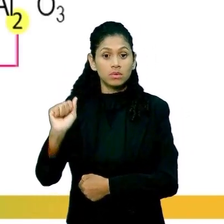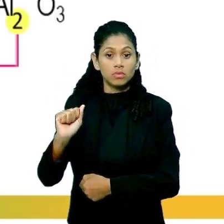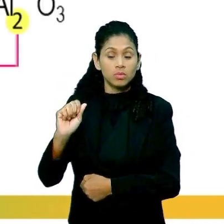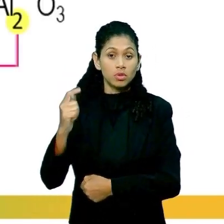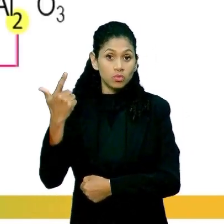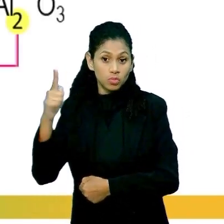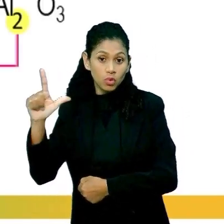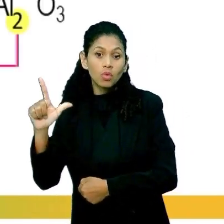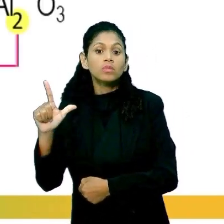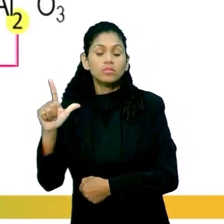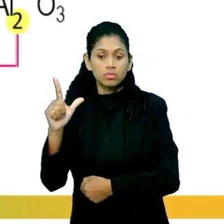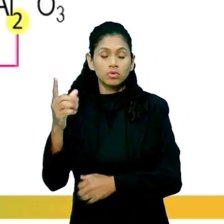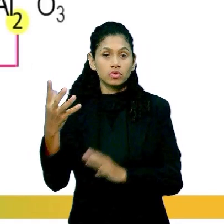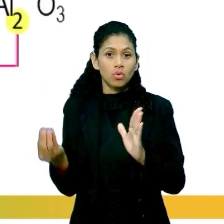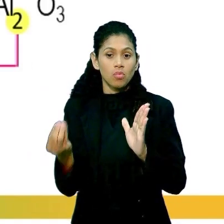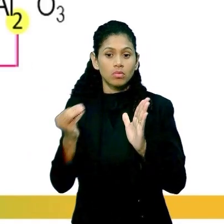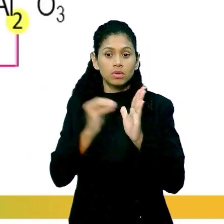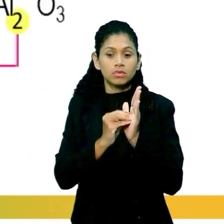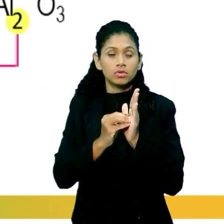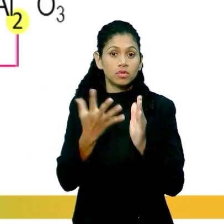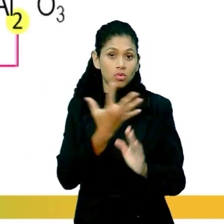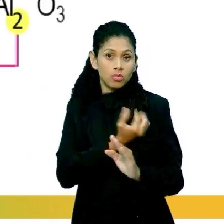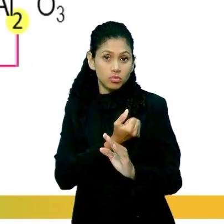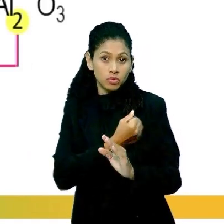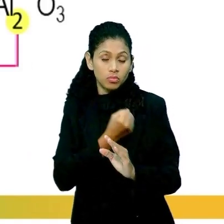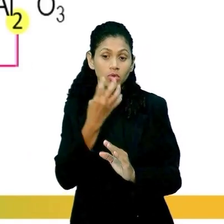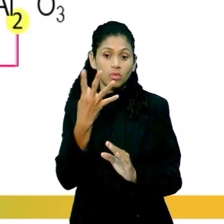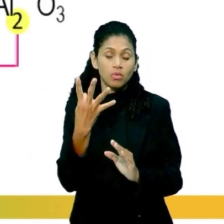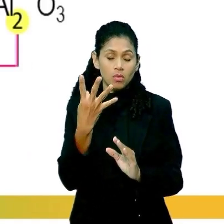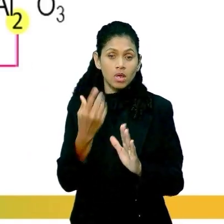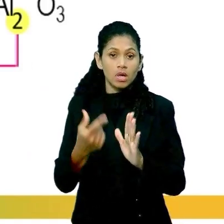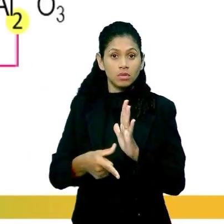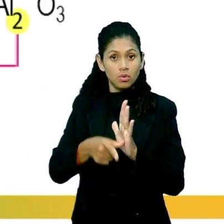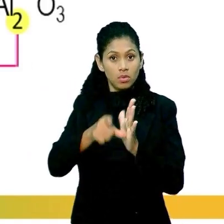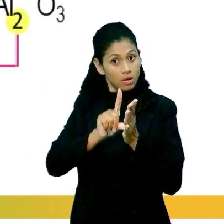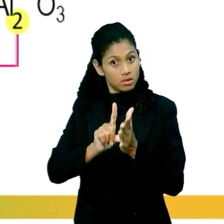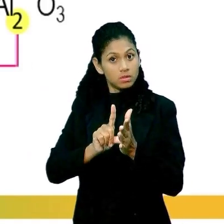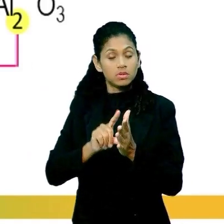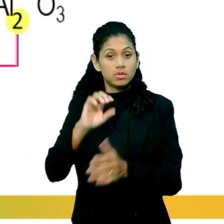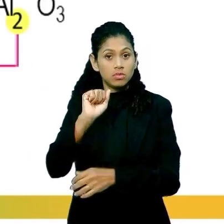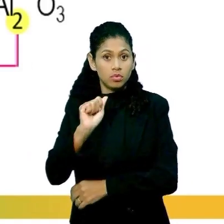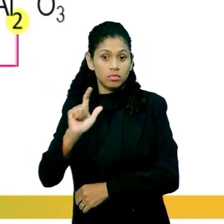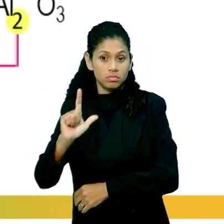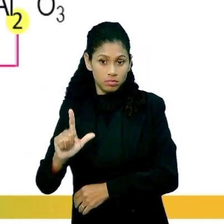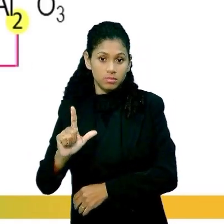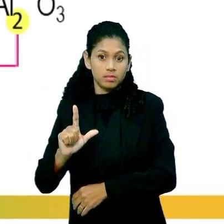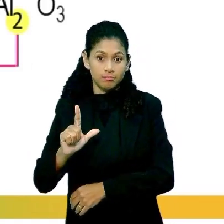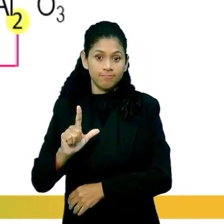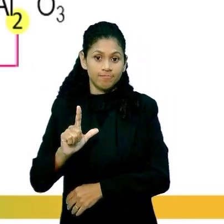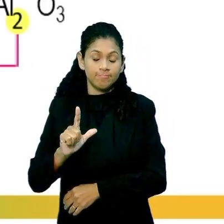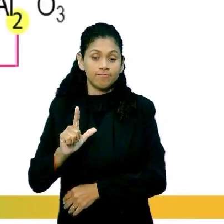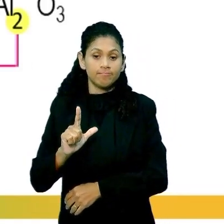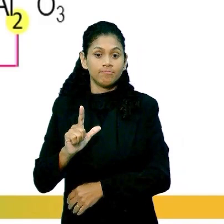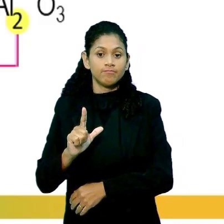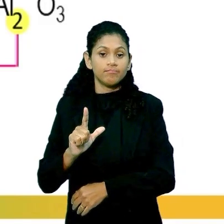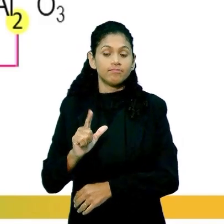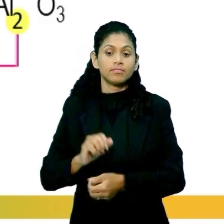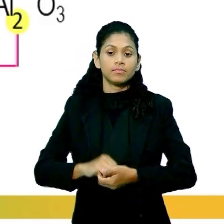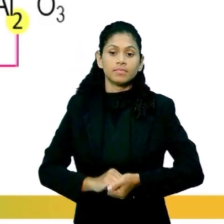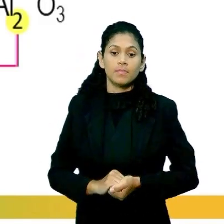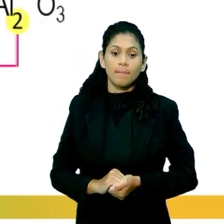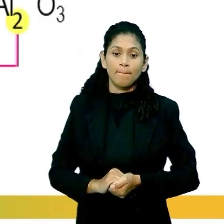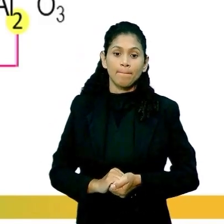então adicionar ali o número 4 na frente do alumínio. E aí nós temos a nossa equação devidamente